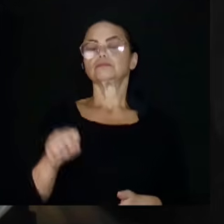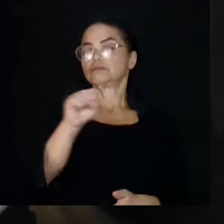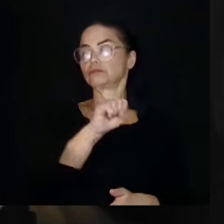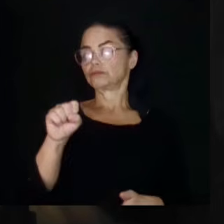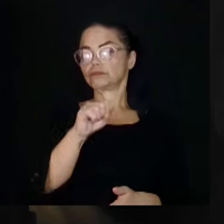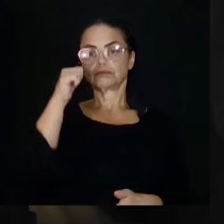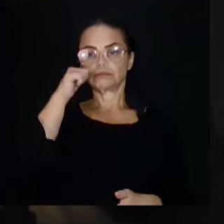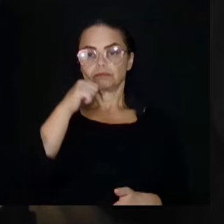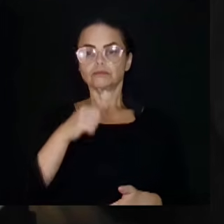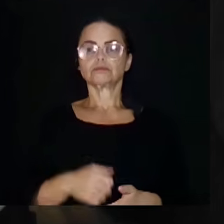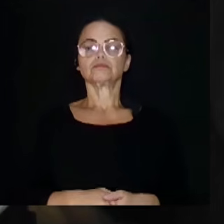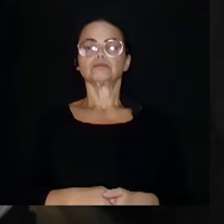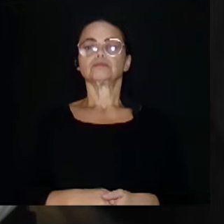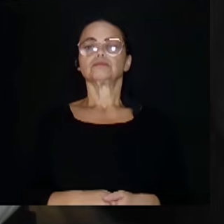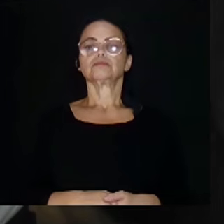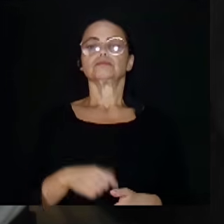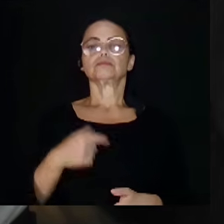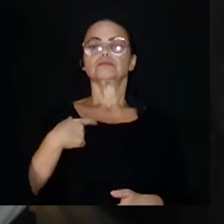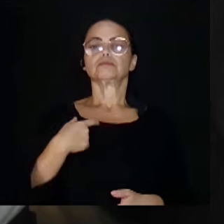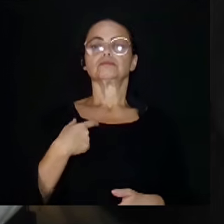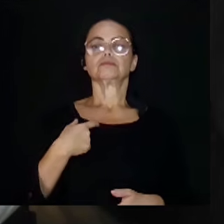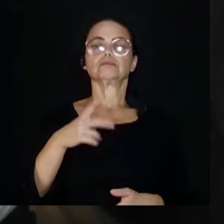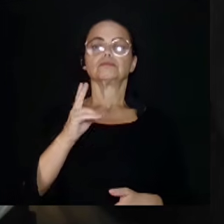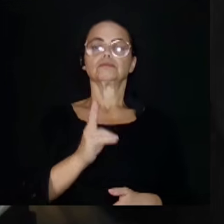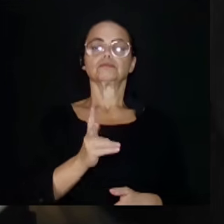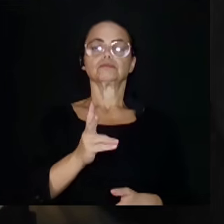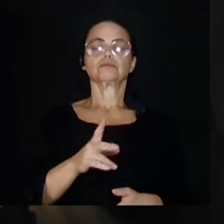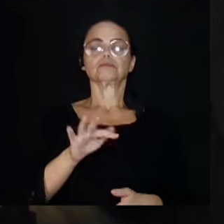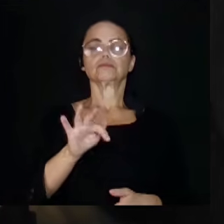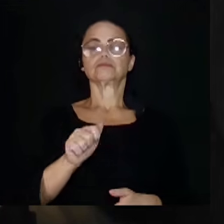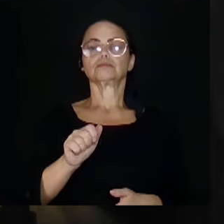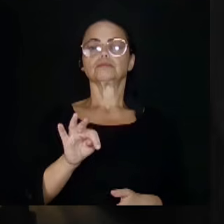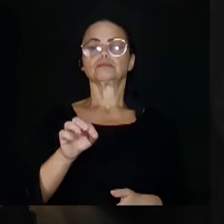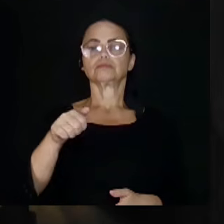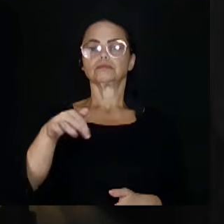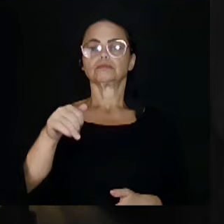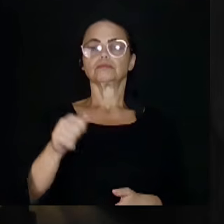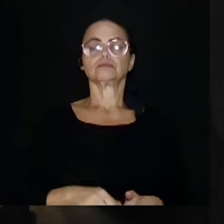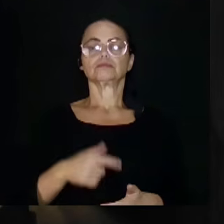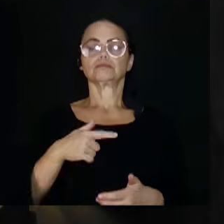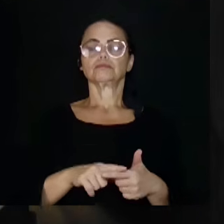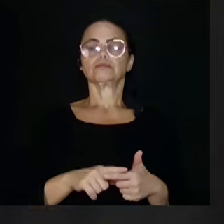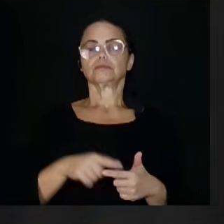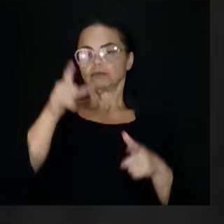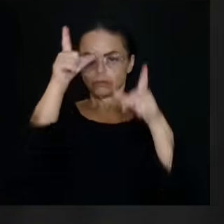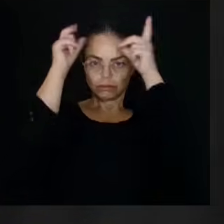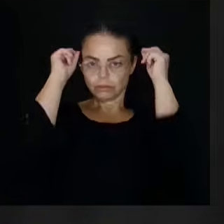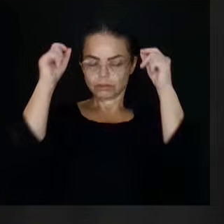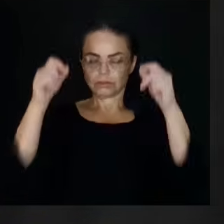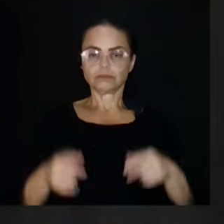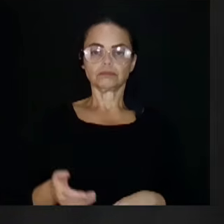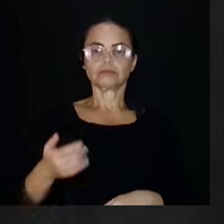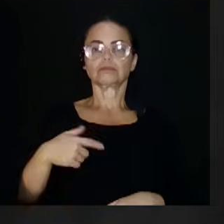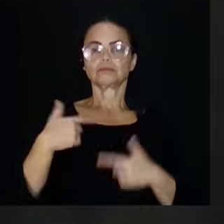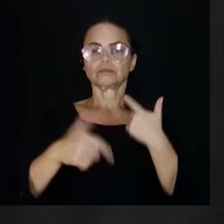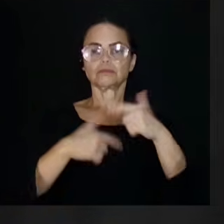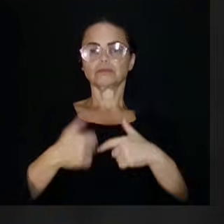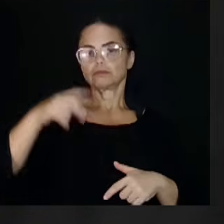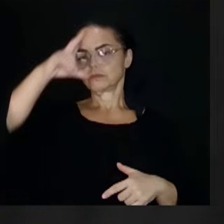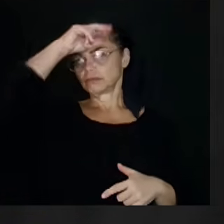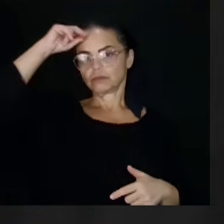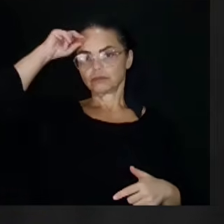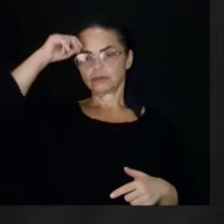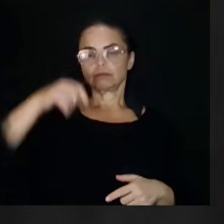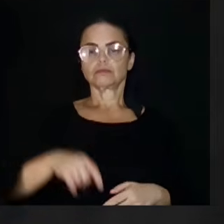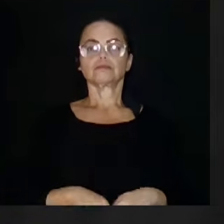ex-sogra, Fátima Meleci, é uma mulher preta, enfermeira. Na época ela trabalhava na prefeitura também, né?